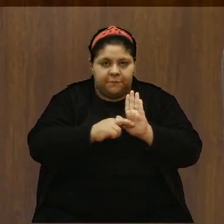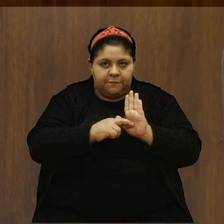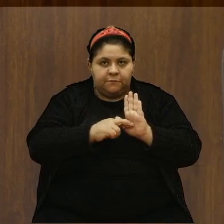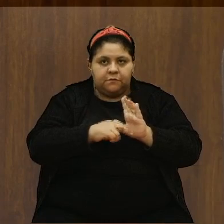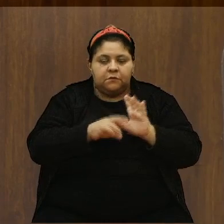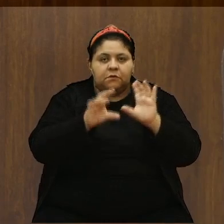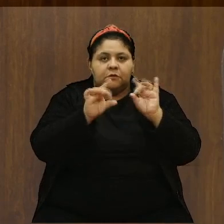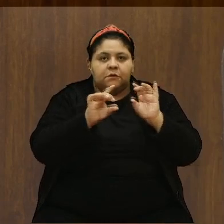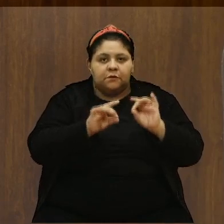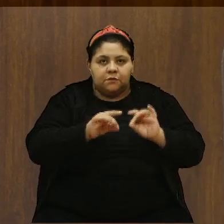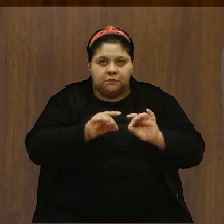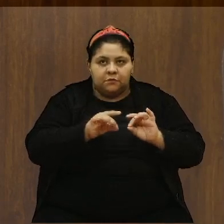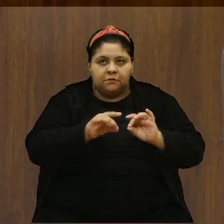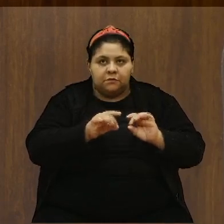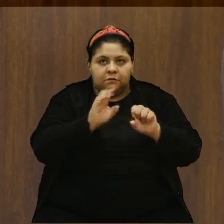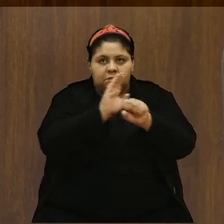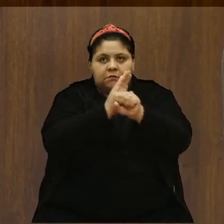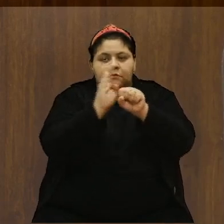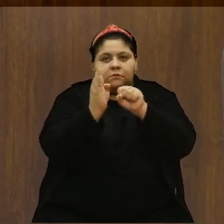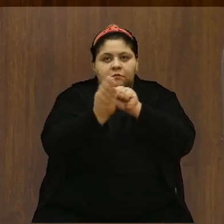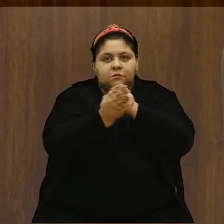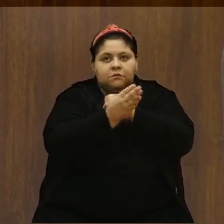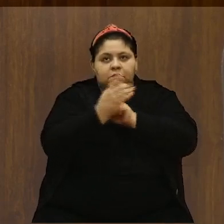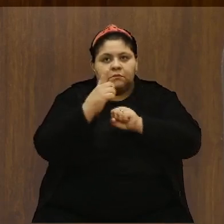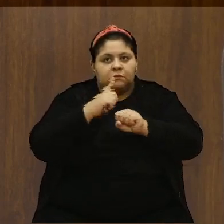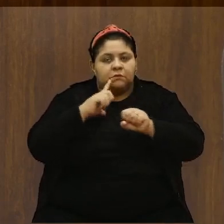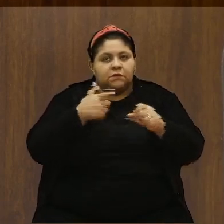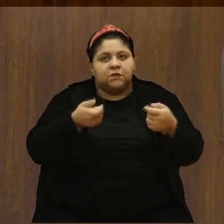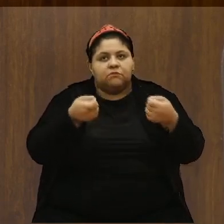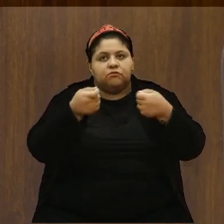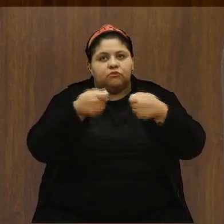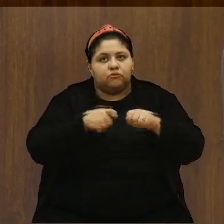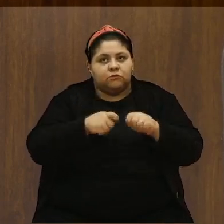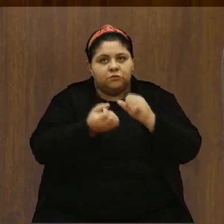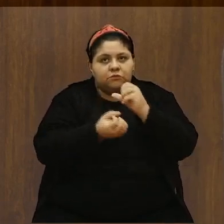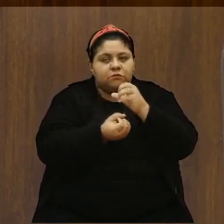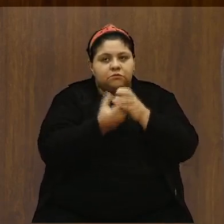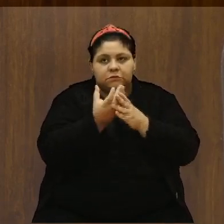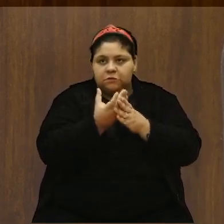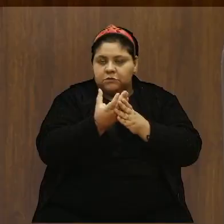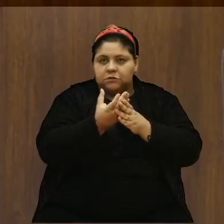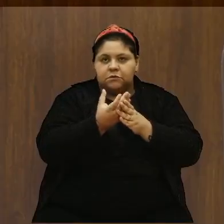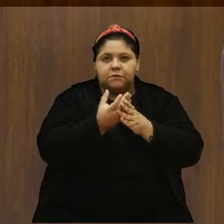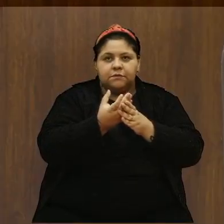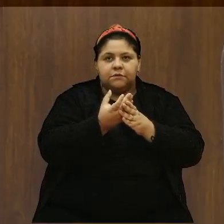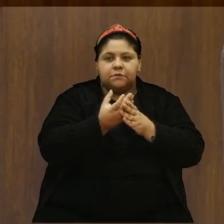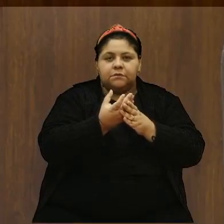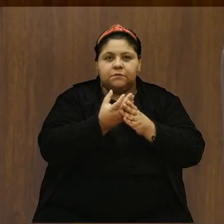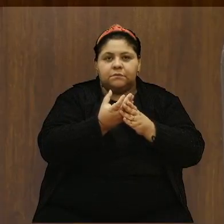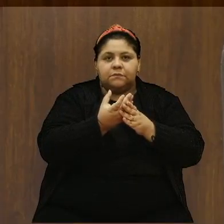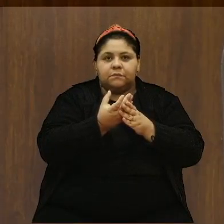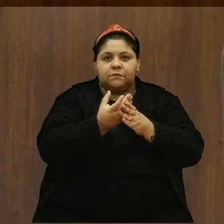especial de bairros que há impossibilidade da instalação de